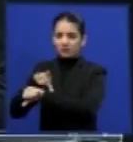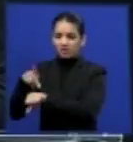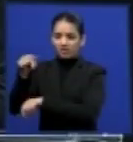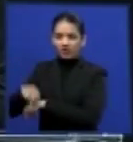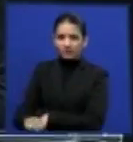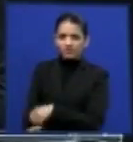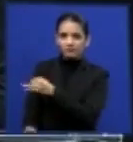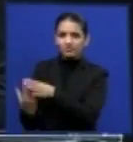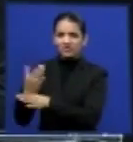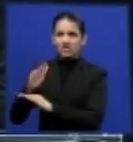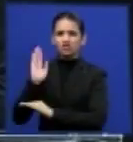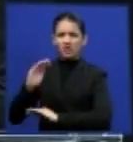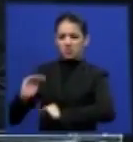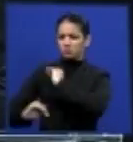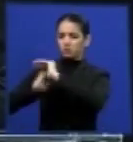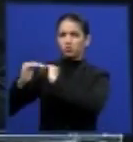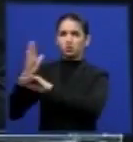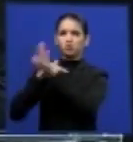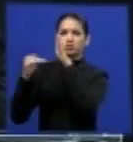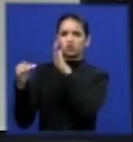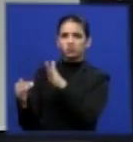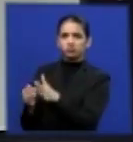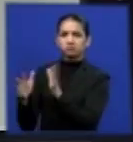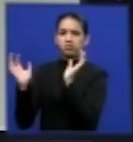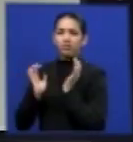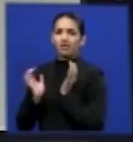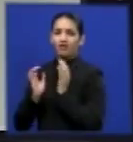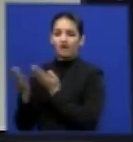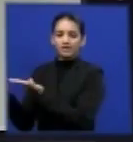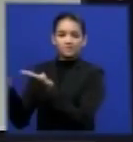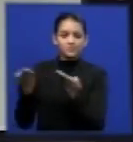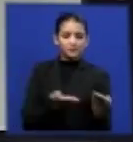países desenvolvidos para países